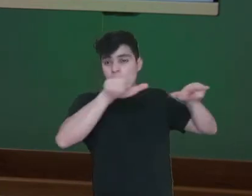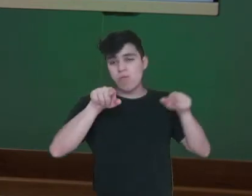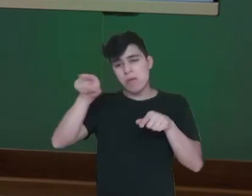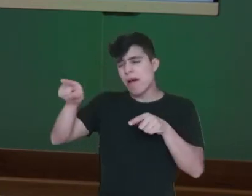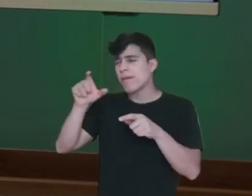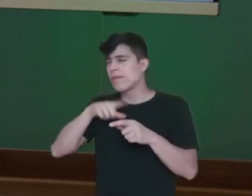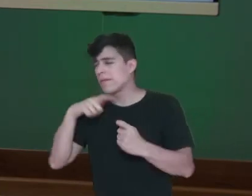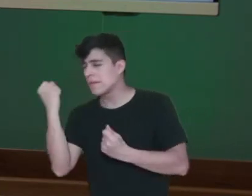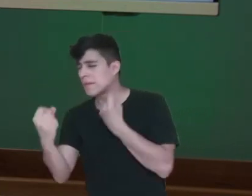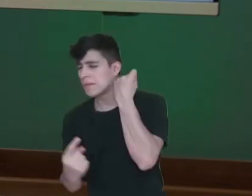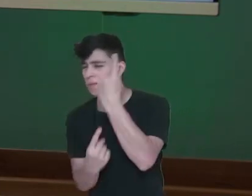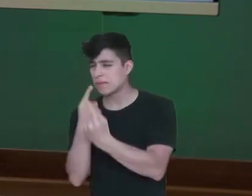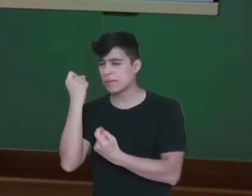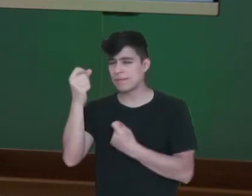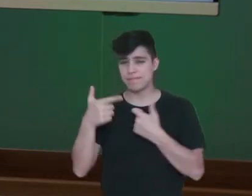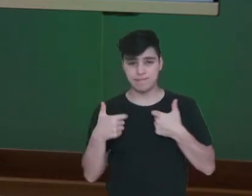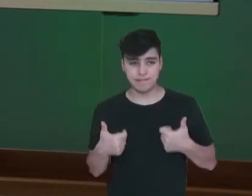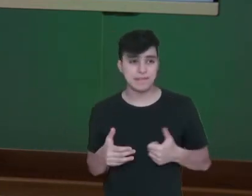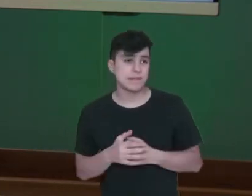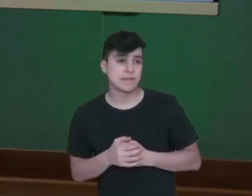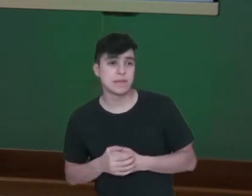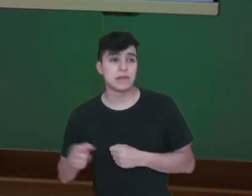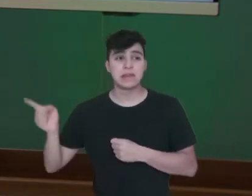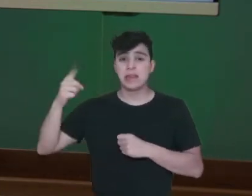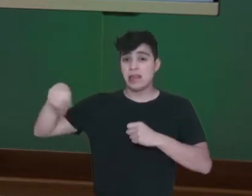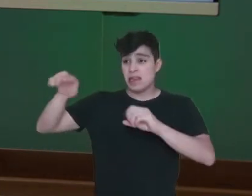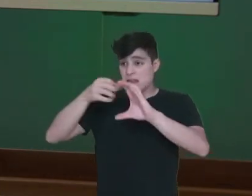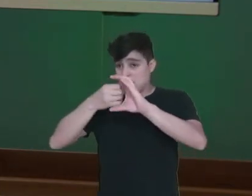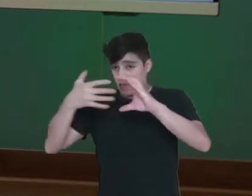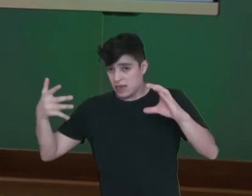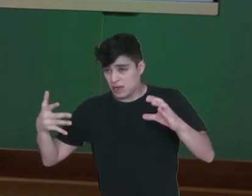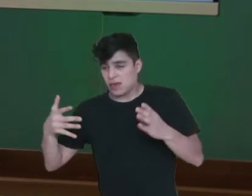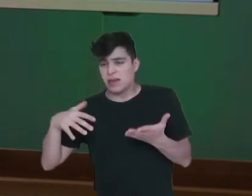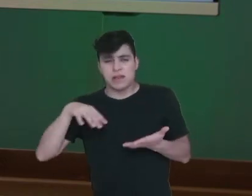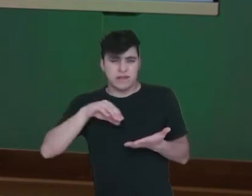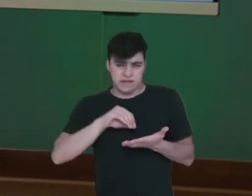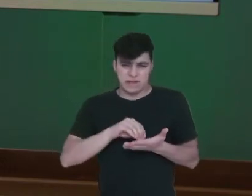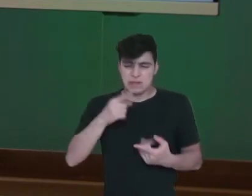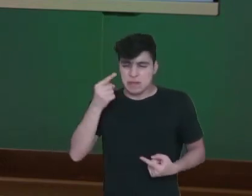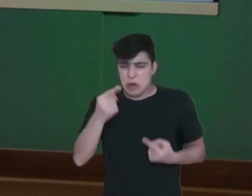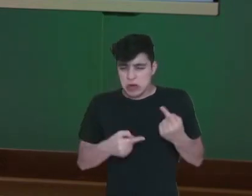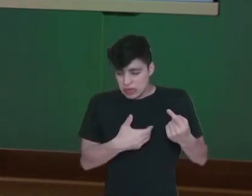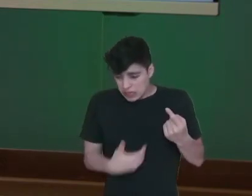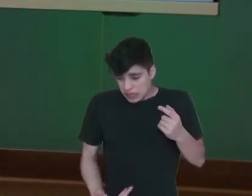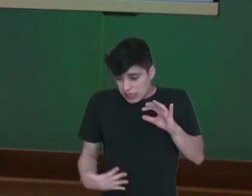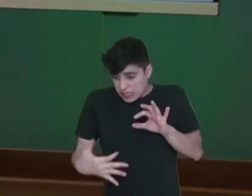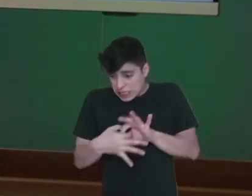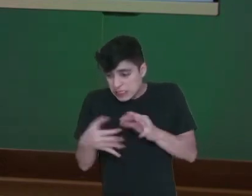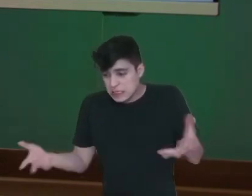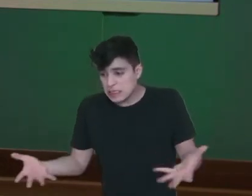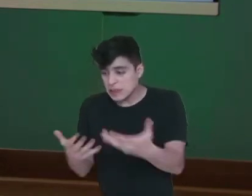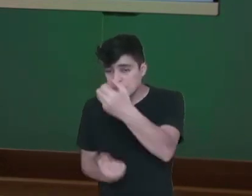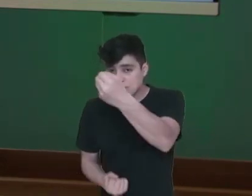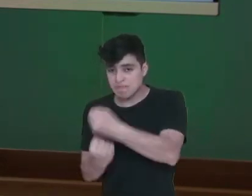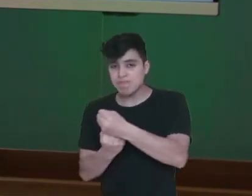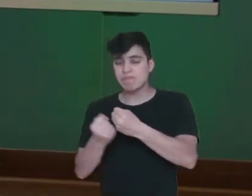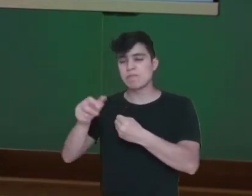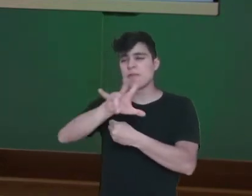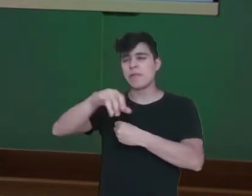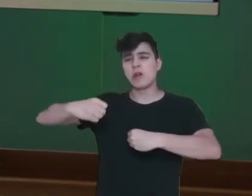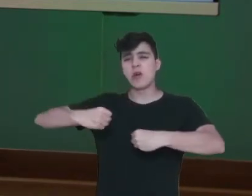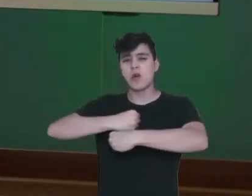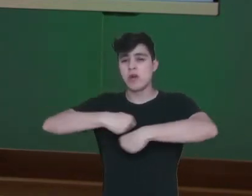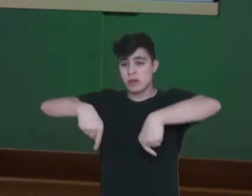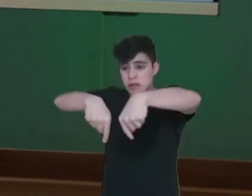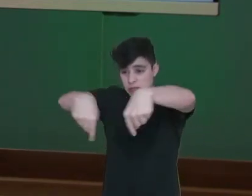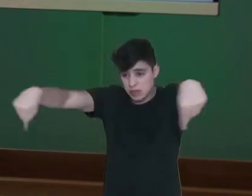ali. Essas características, né, além da falta de políticas públicas, por exemplo, construção de